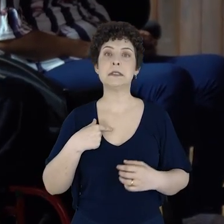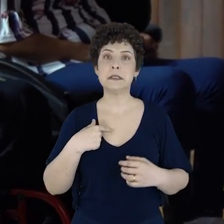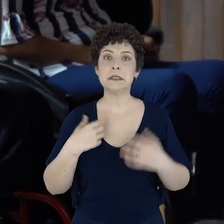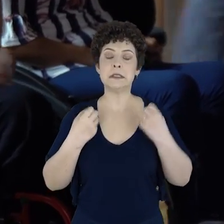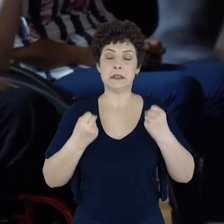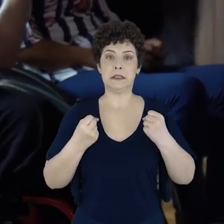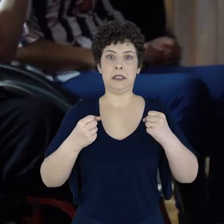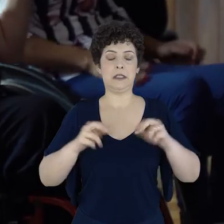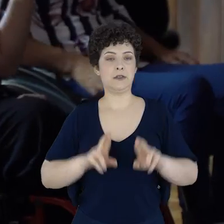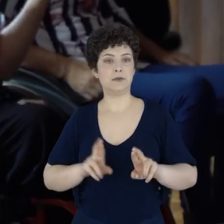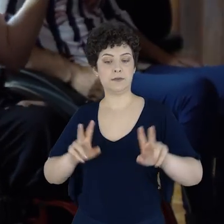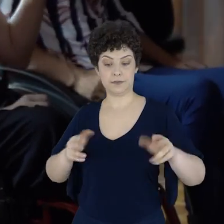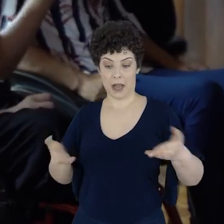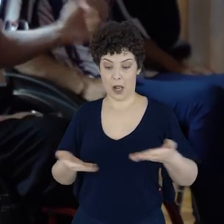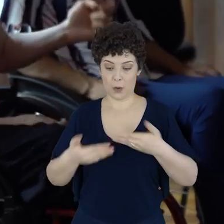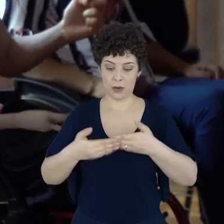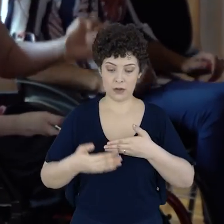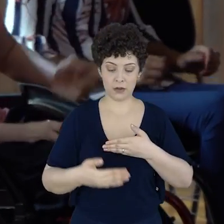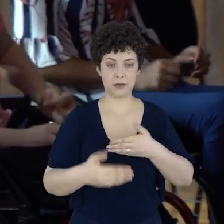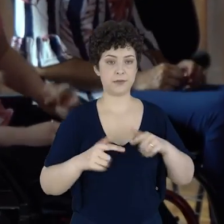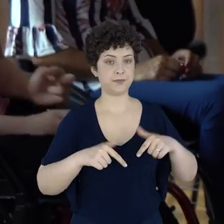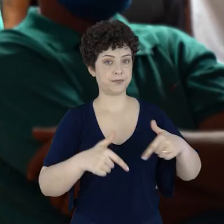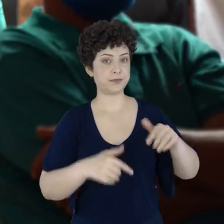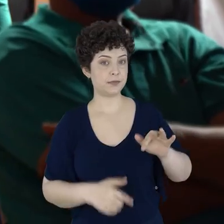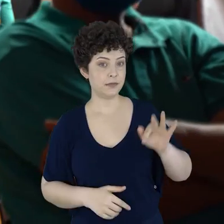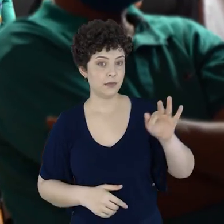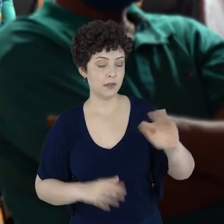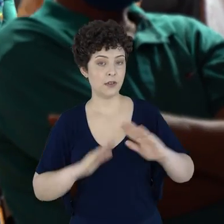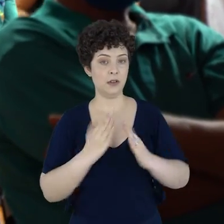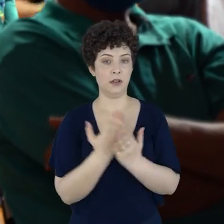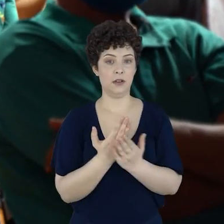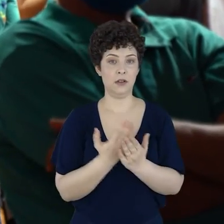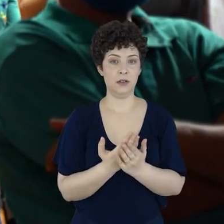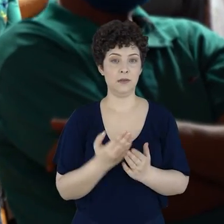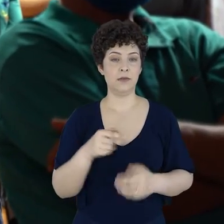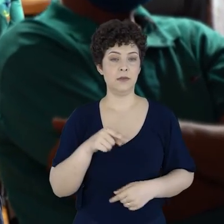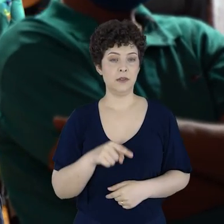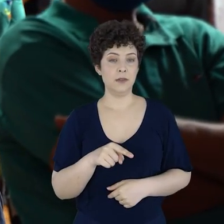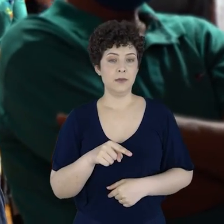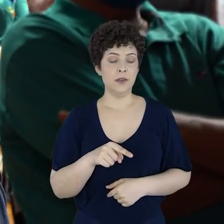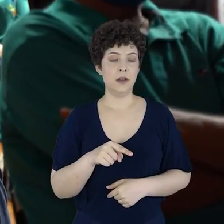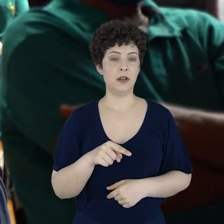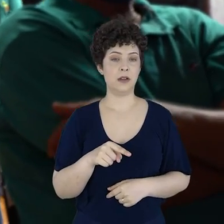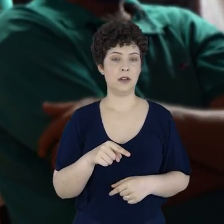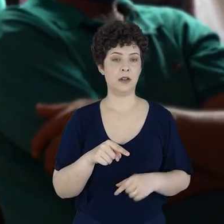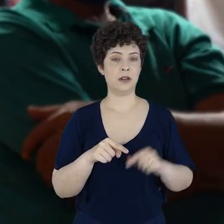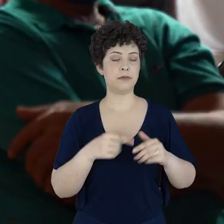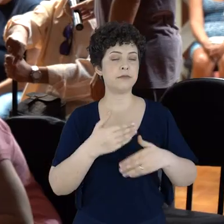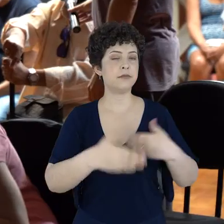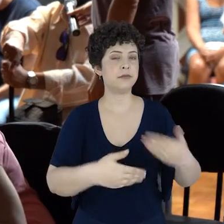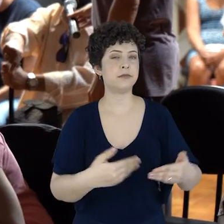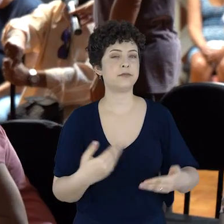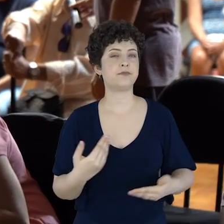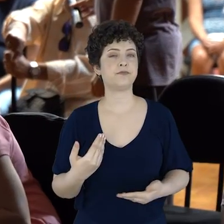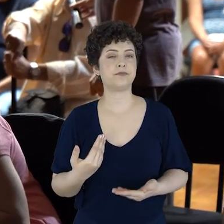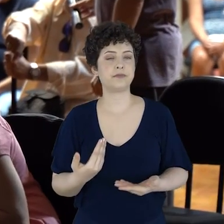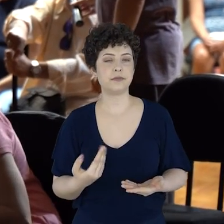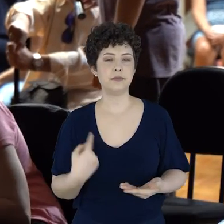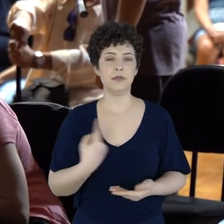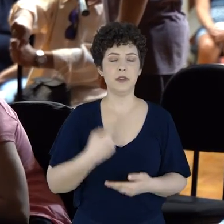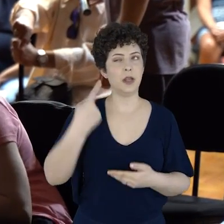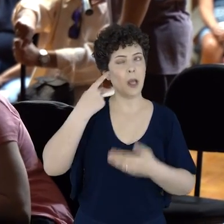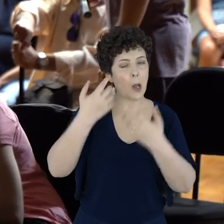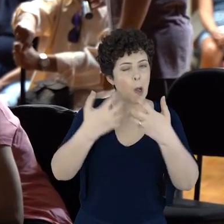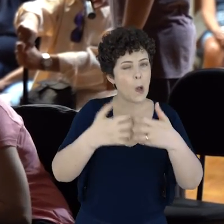que é um divisor de águas aí daqui em diante para as ações realizadas pela escola e em que medida, né, a gente